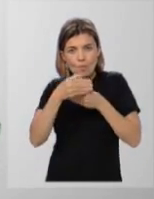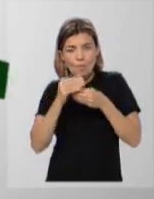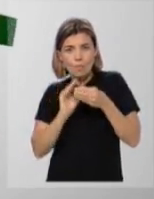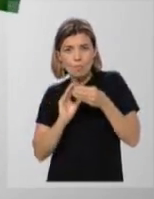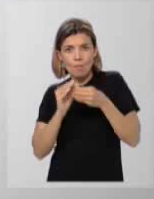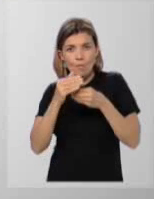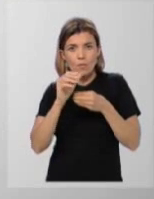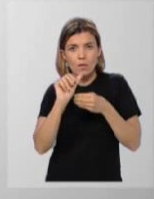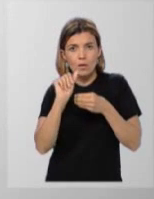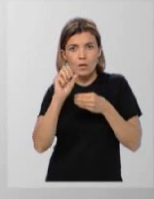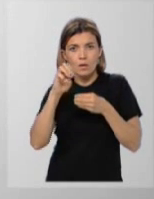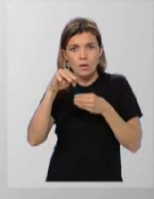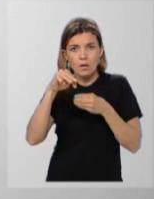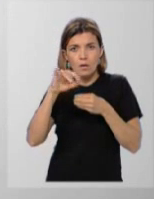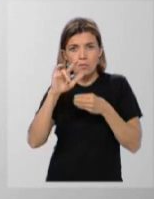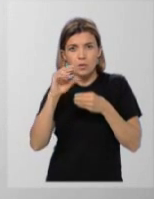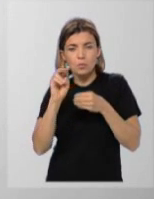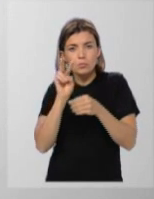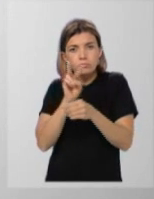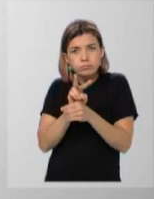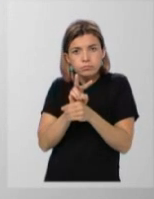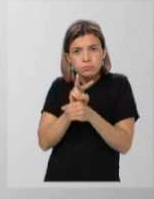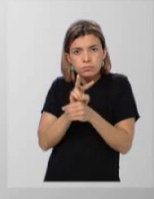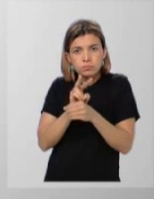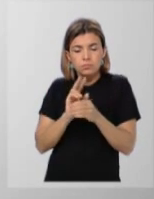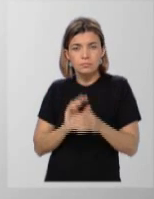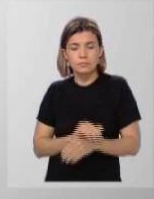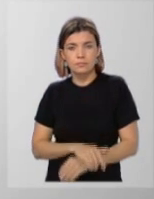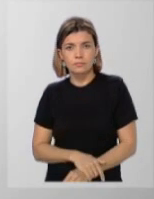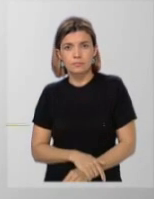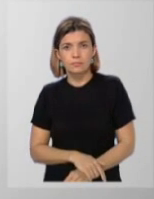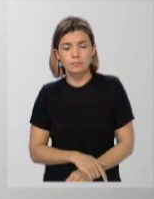celular, e o amido como substância de reserva.